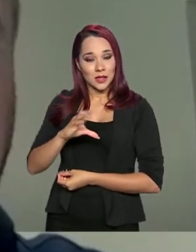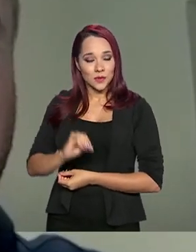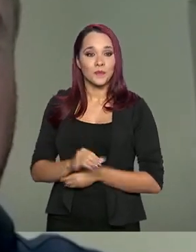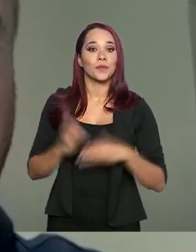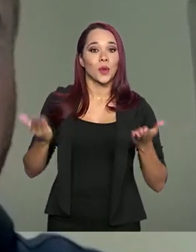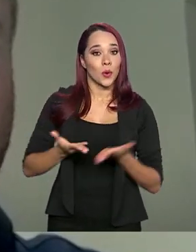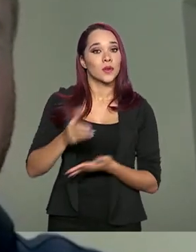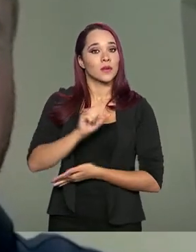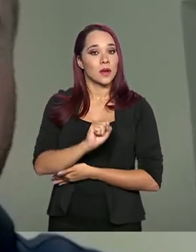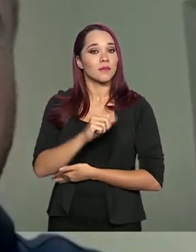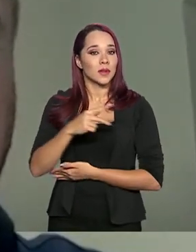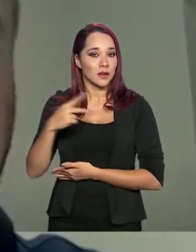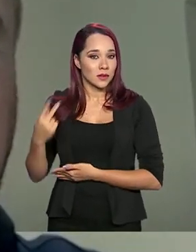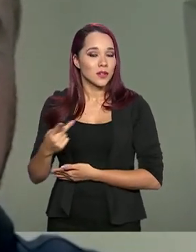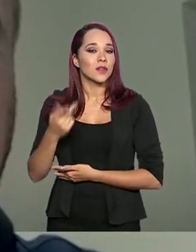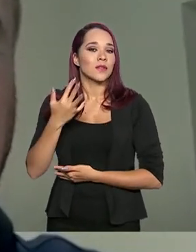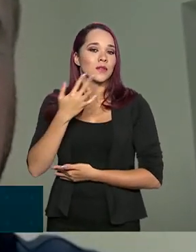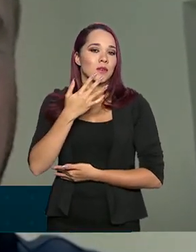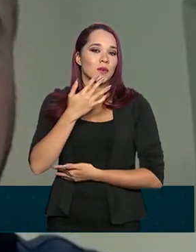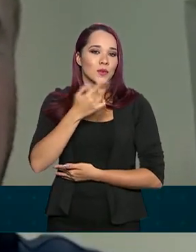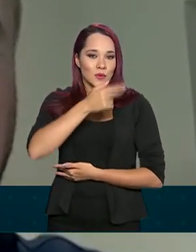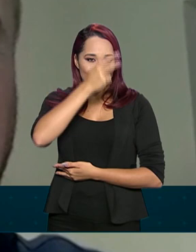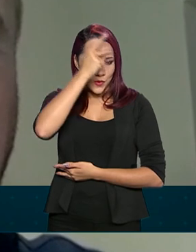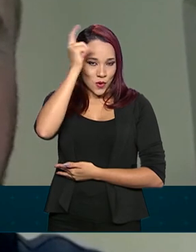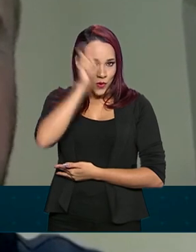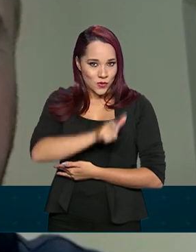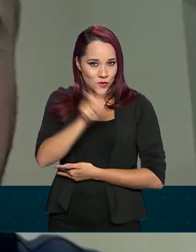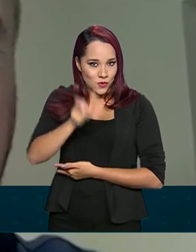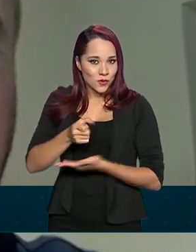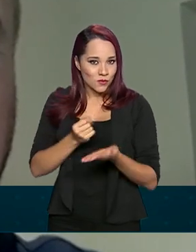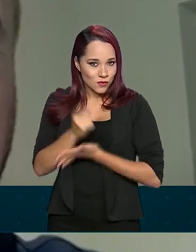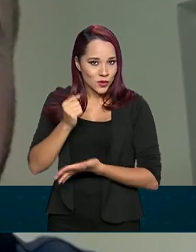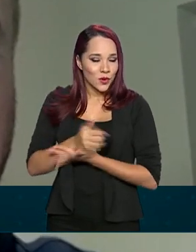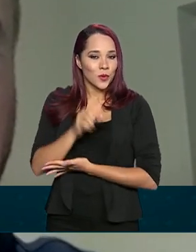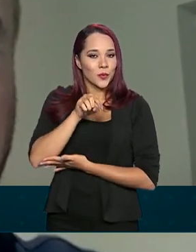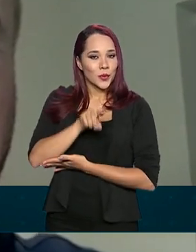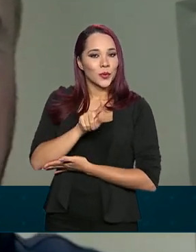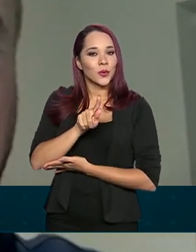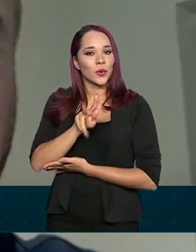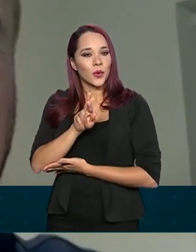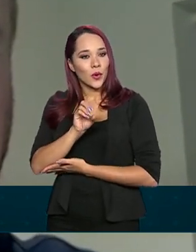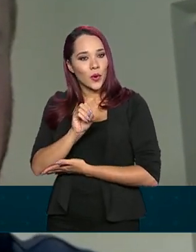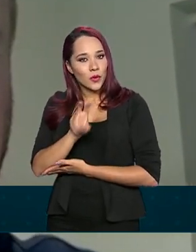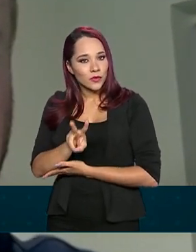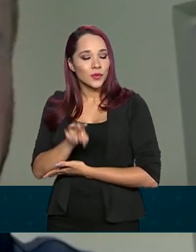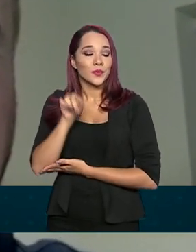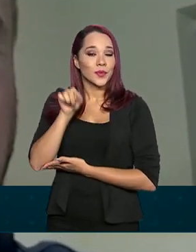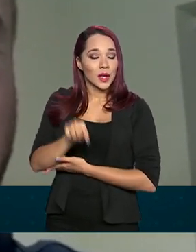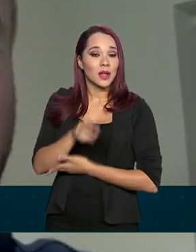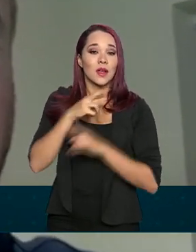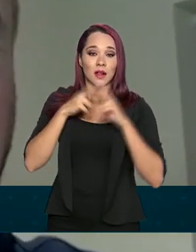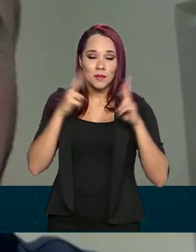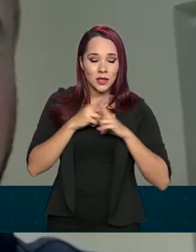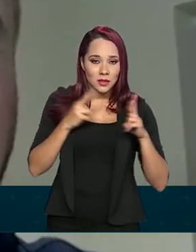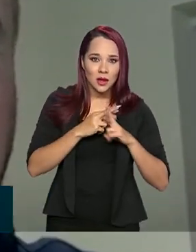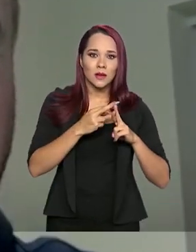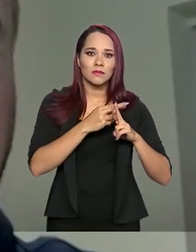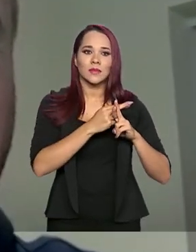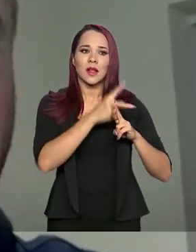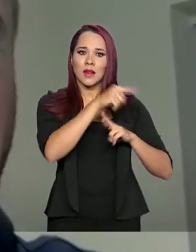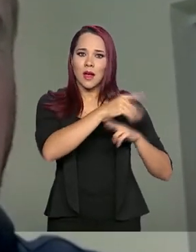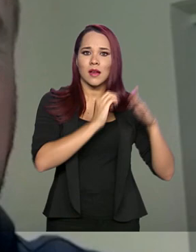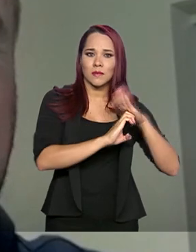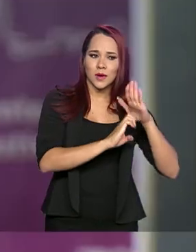aplicativo consumidor.gov, eu faço reclamação e o fornecedor me procura para